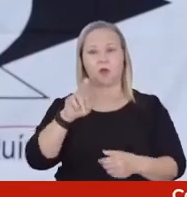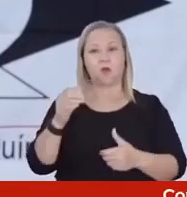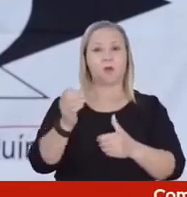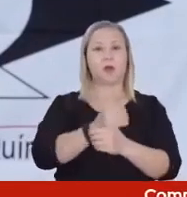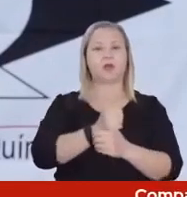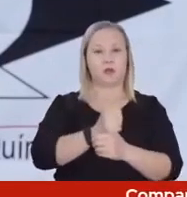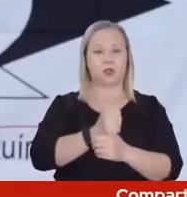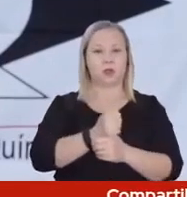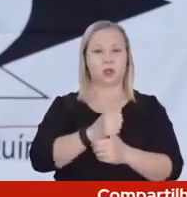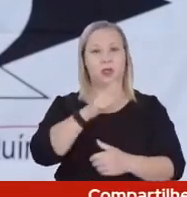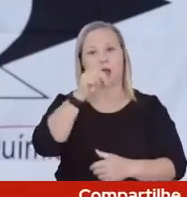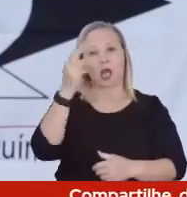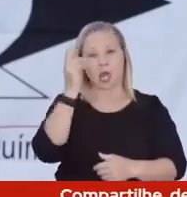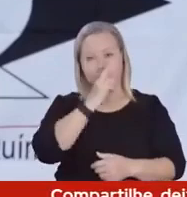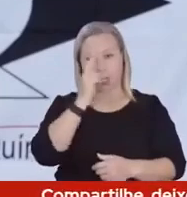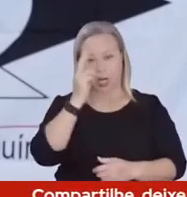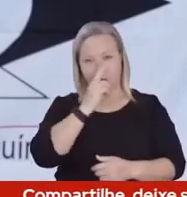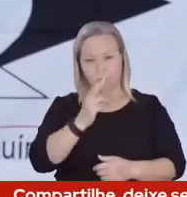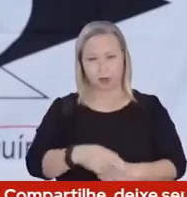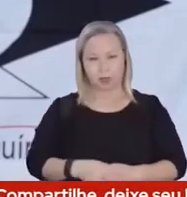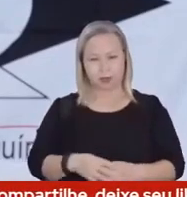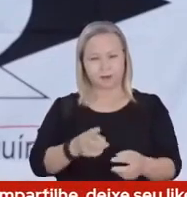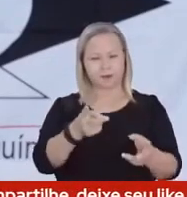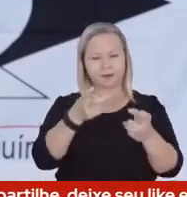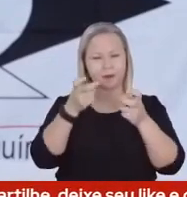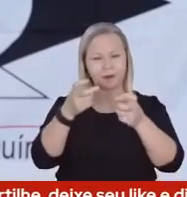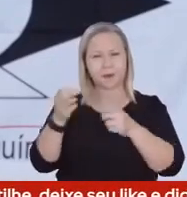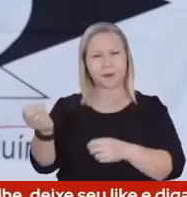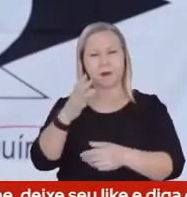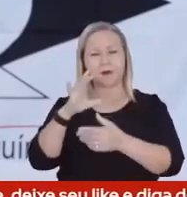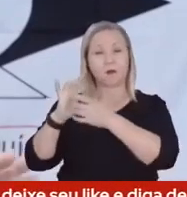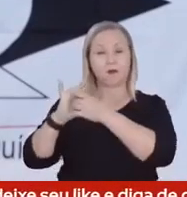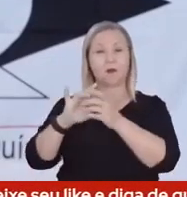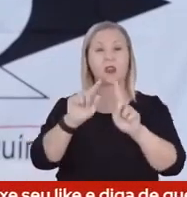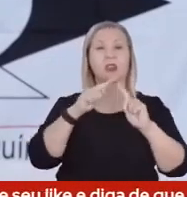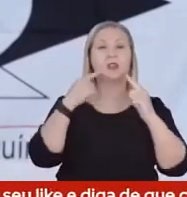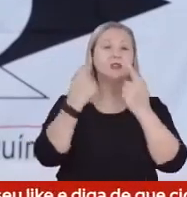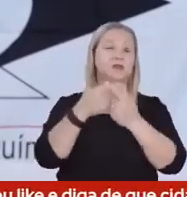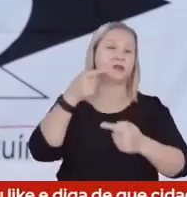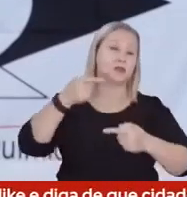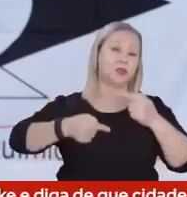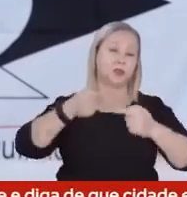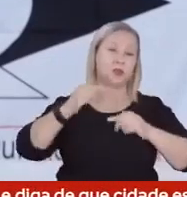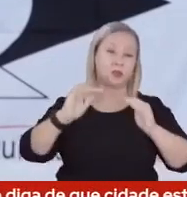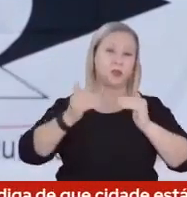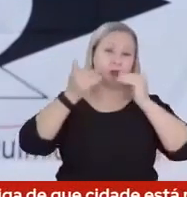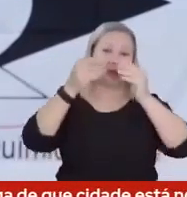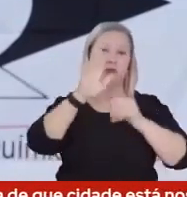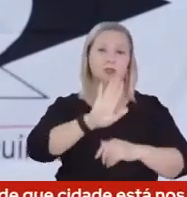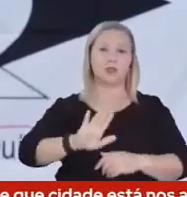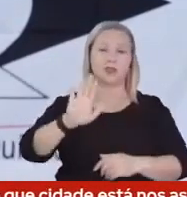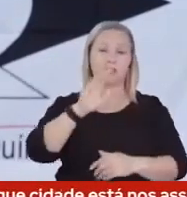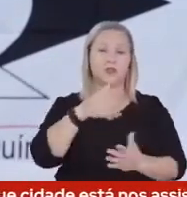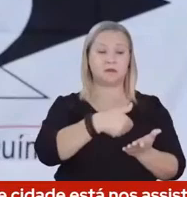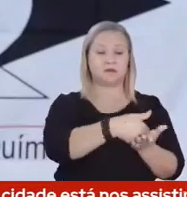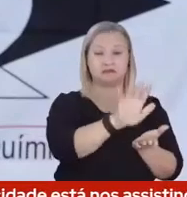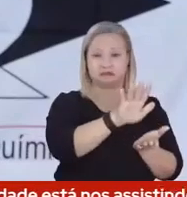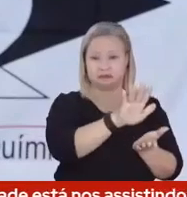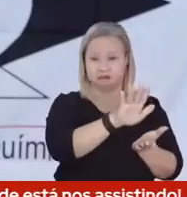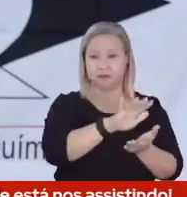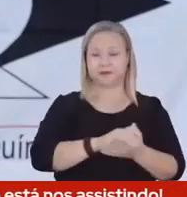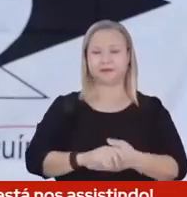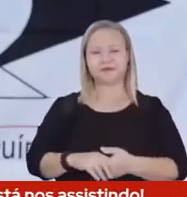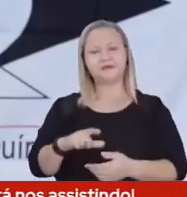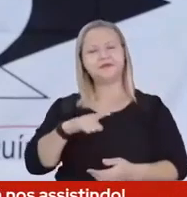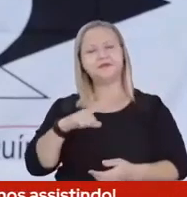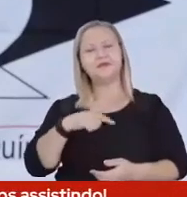dentro de um novo contexto geopolítico onde a soberania nacional está colocada fora. Mas existe um outro componente aí. Há